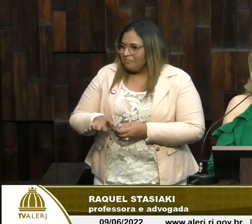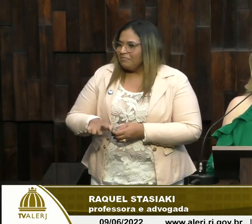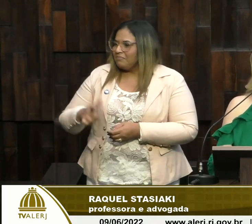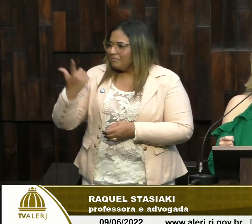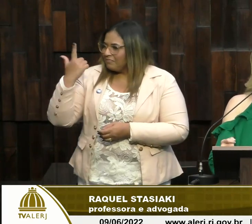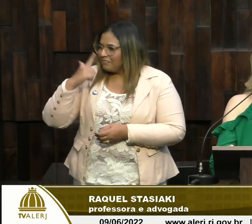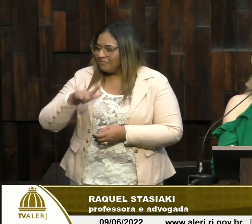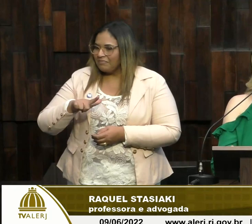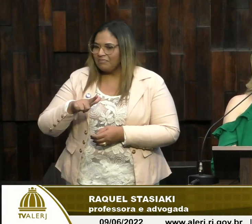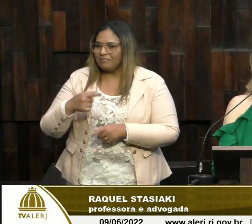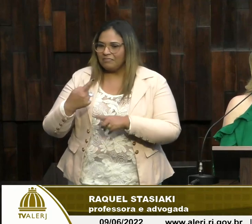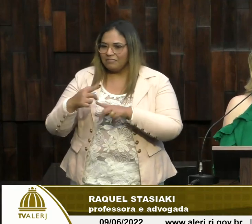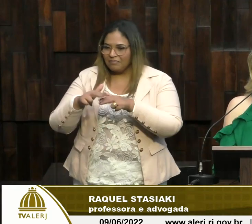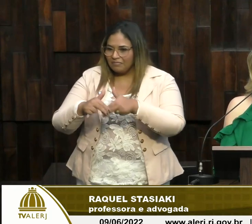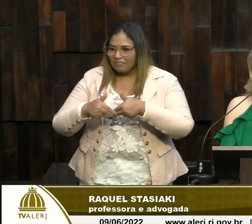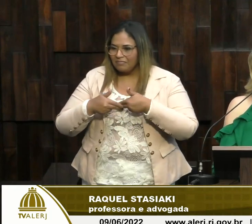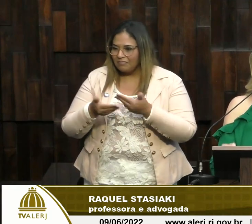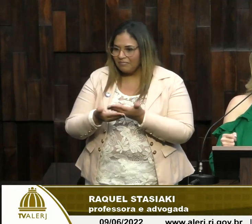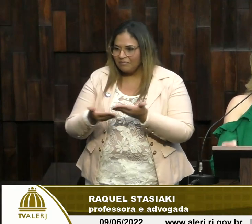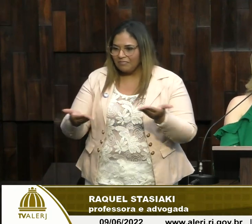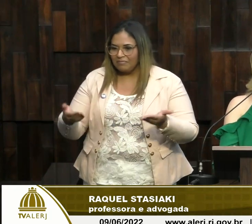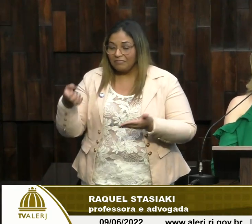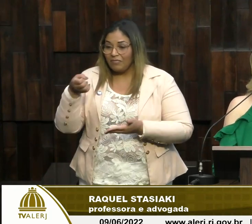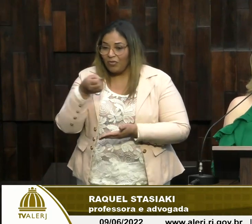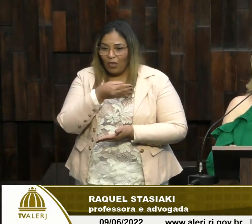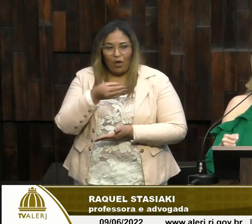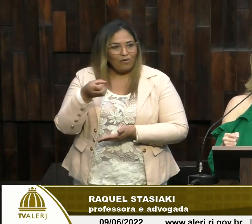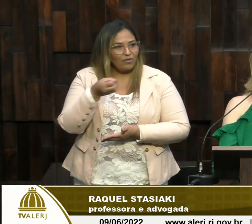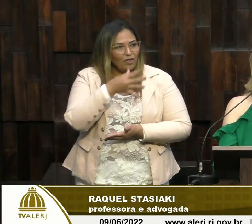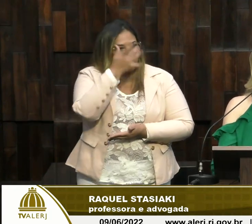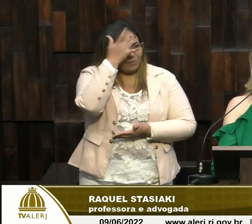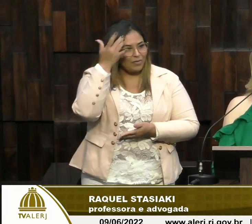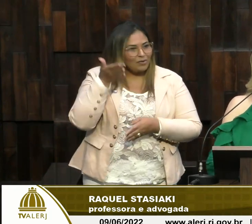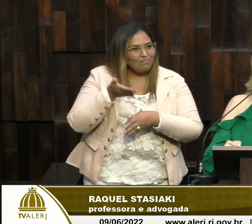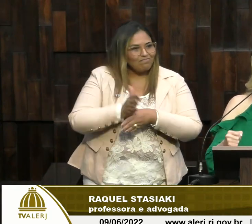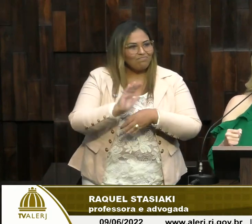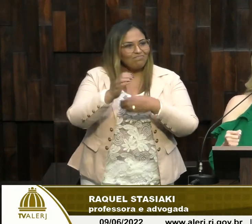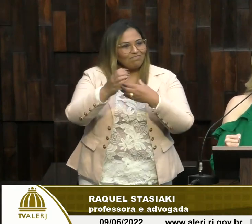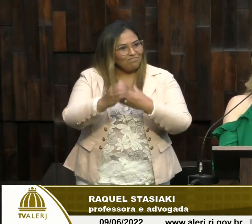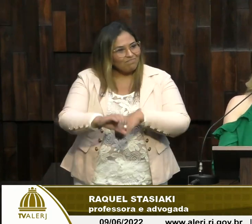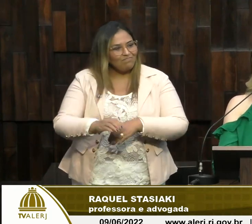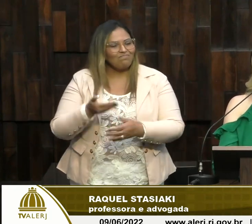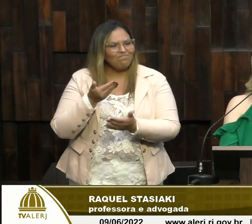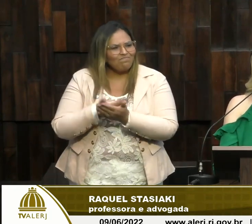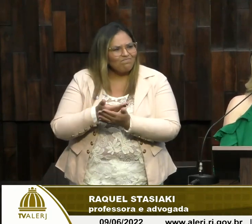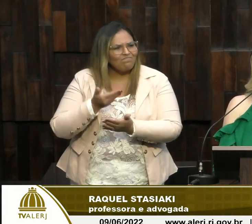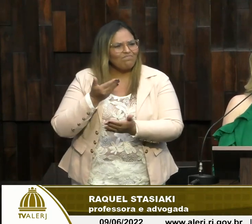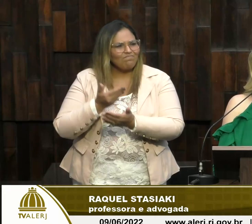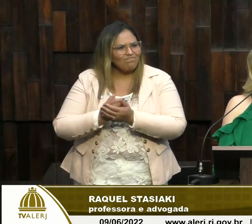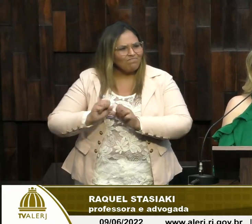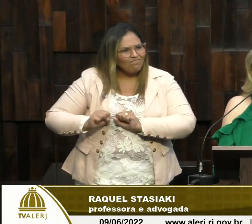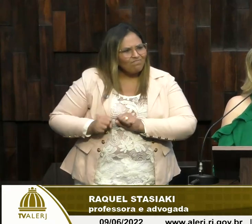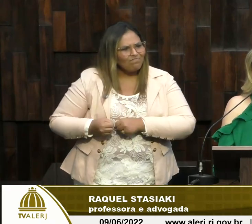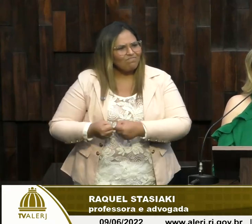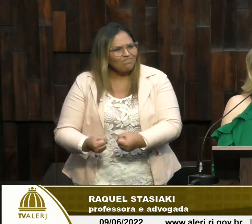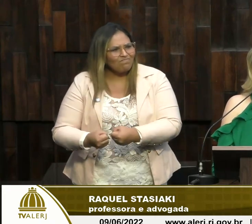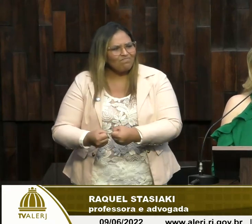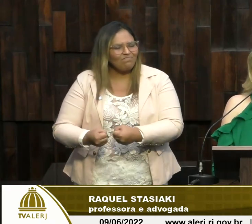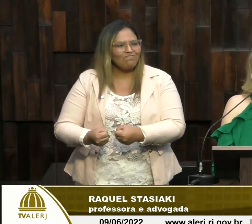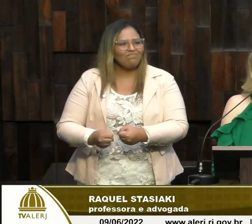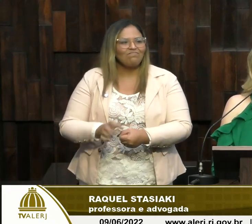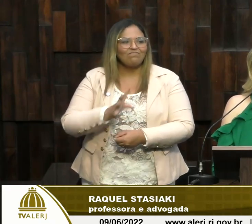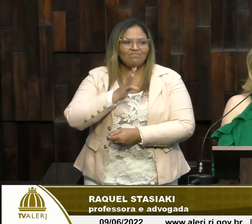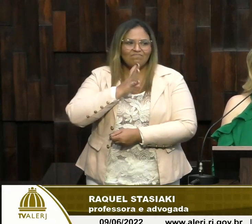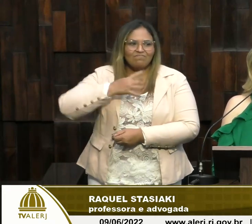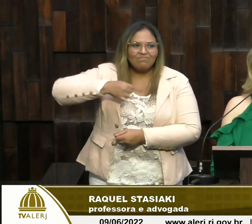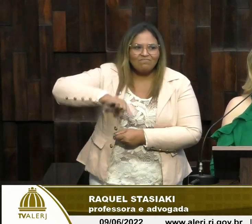vocês, esses novos servidores públicos capacitados, preparados, que estudaram muito e que